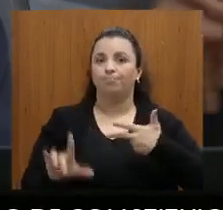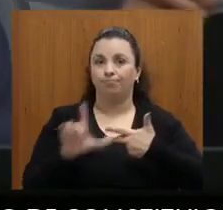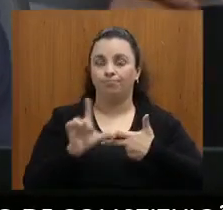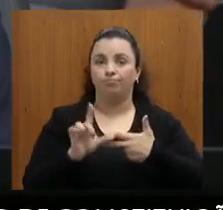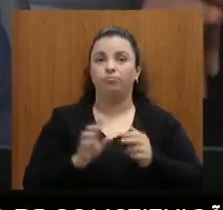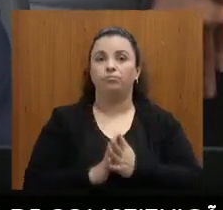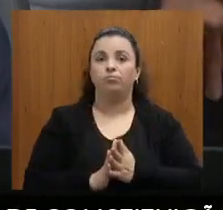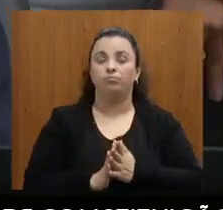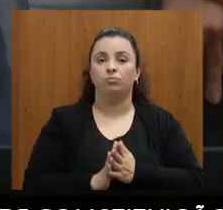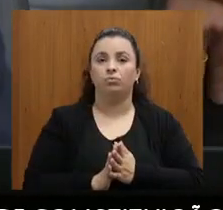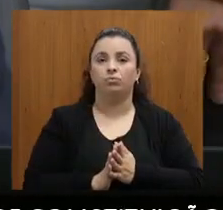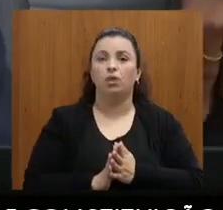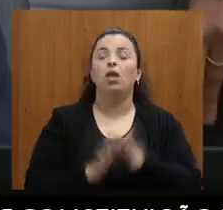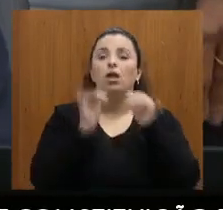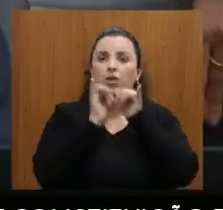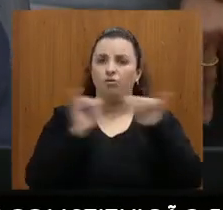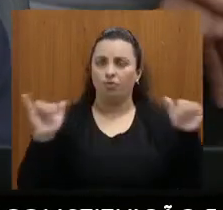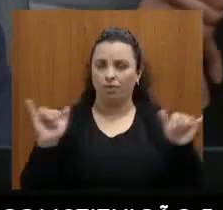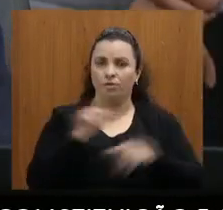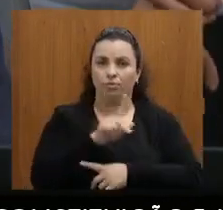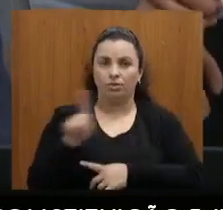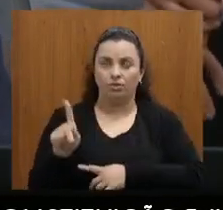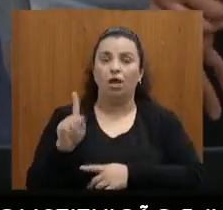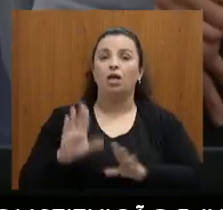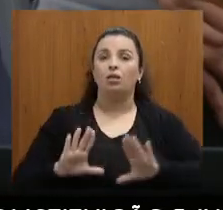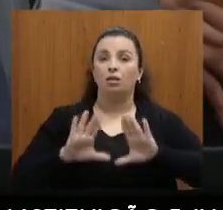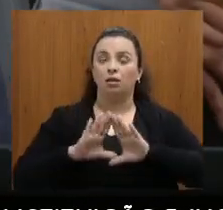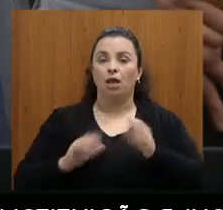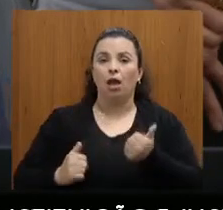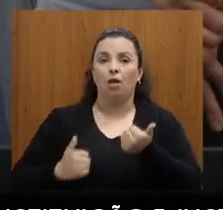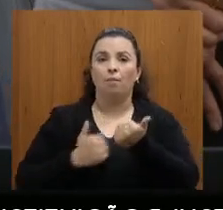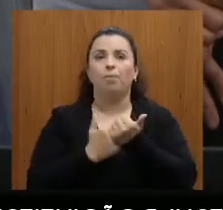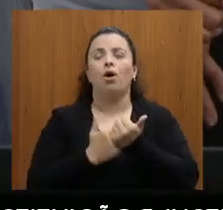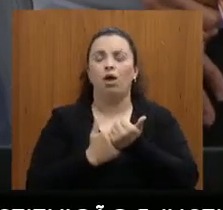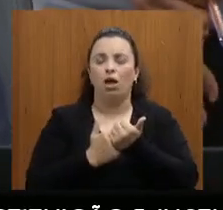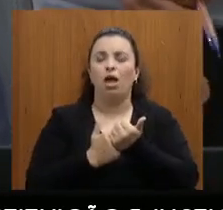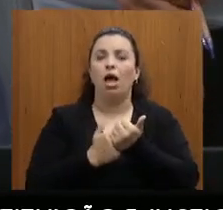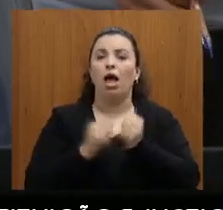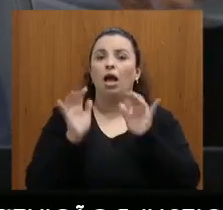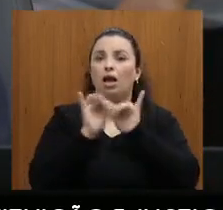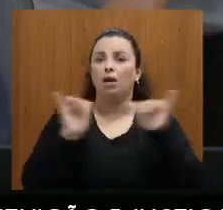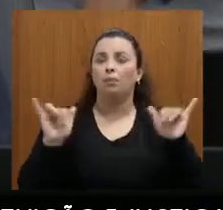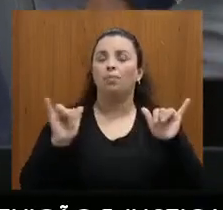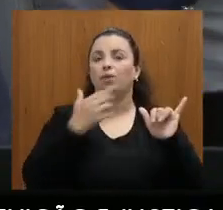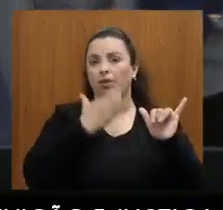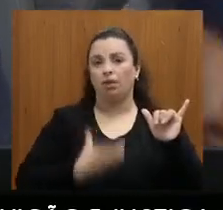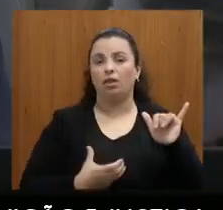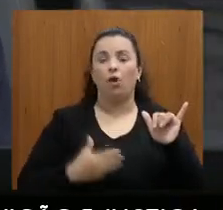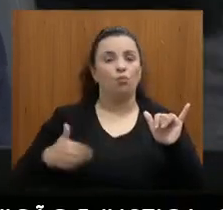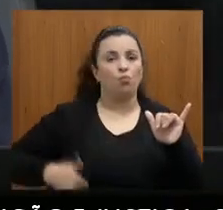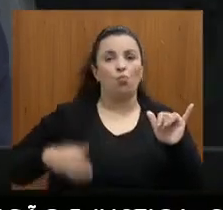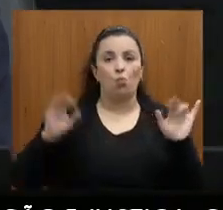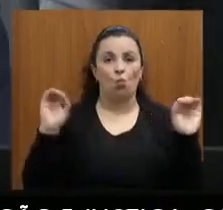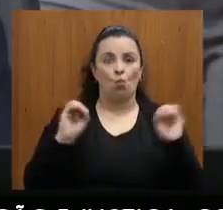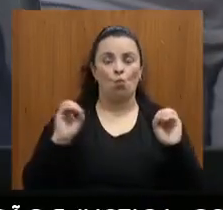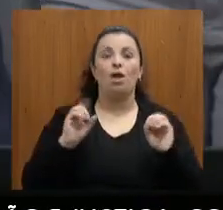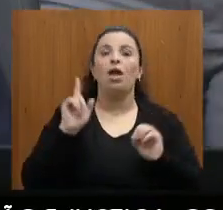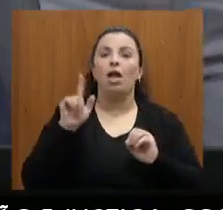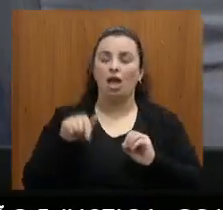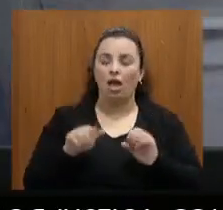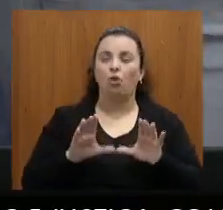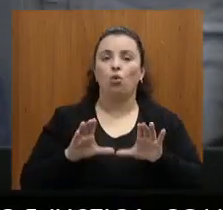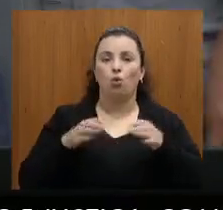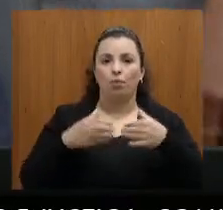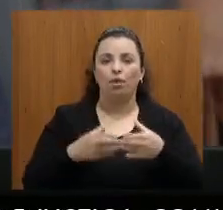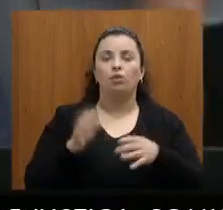presidência. A Assembleia apoia a campanha Natal Sem Fome, uma realização do Comitê Estadual da Ação